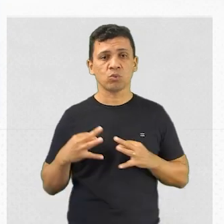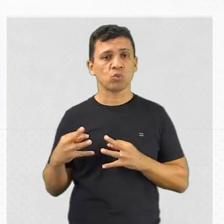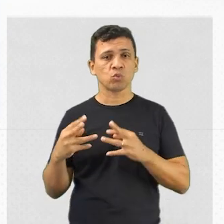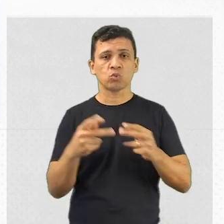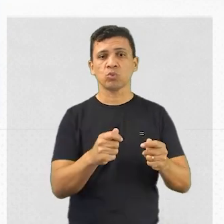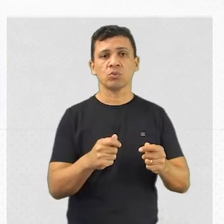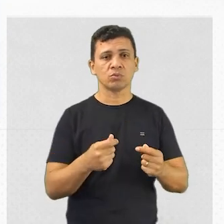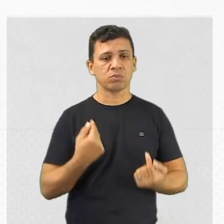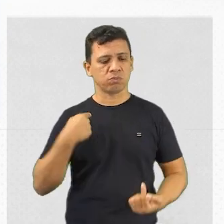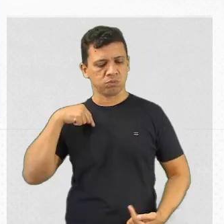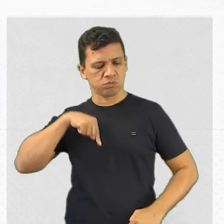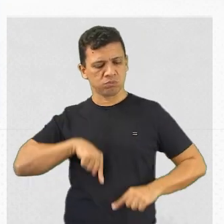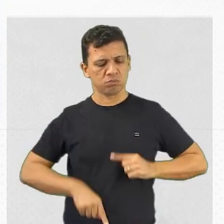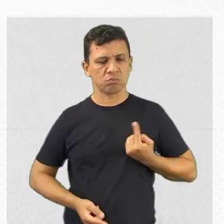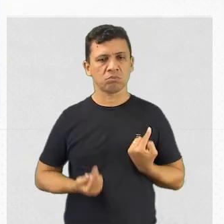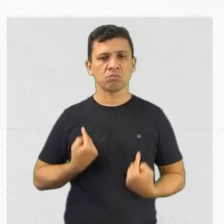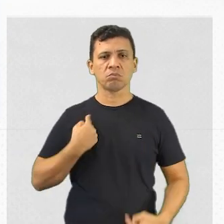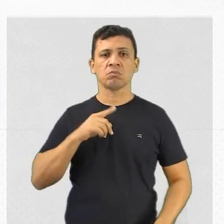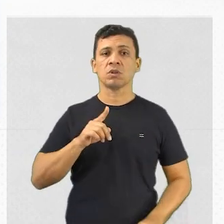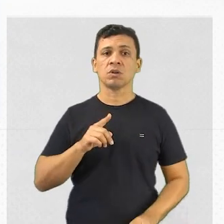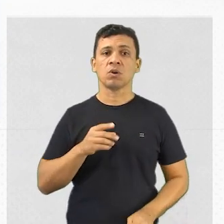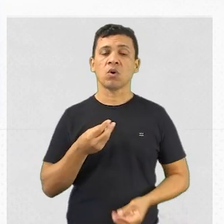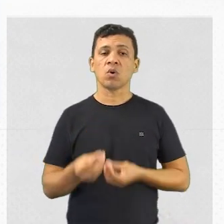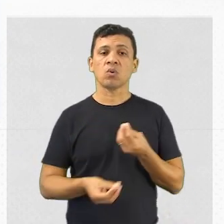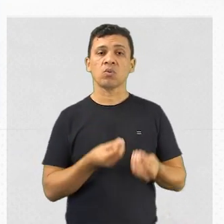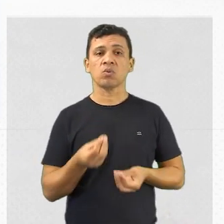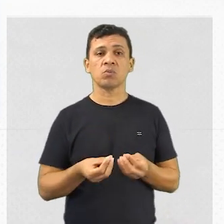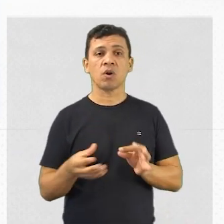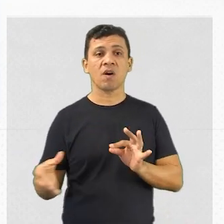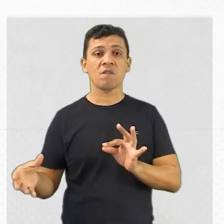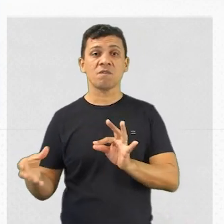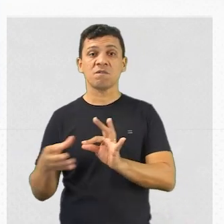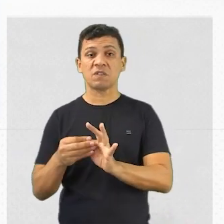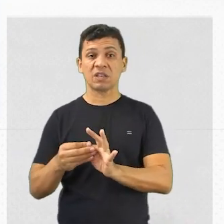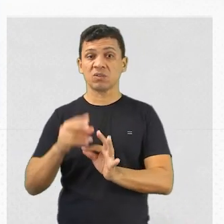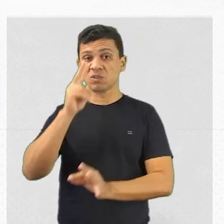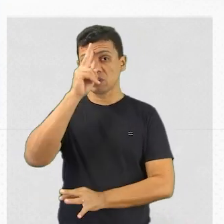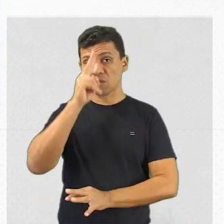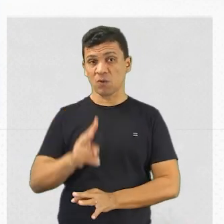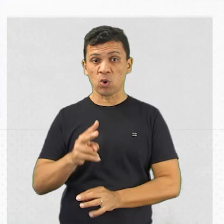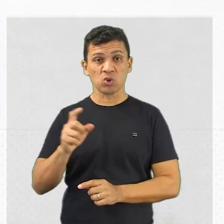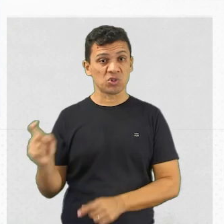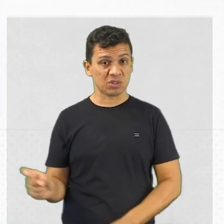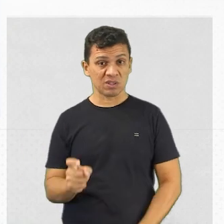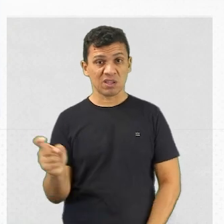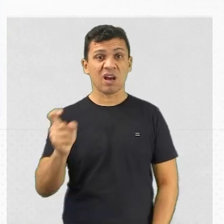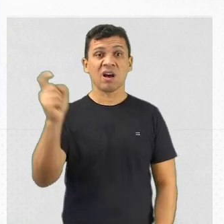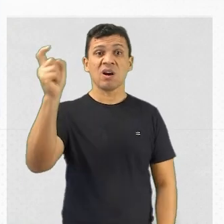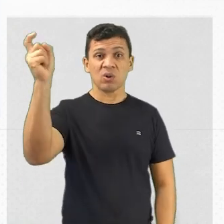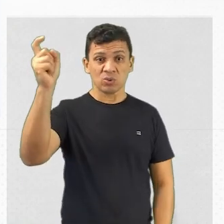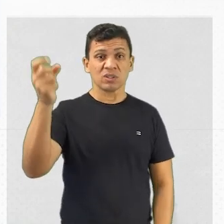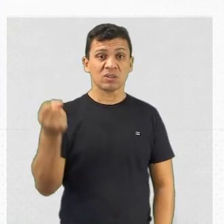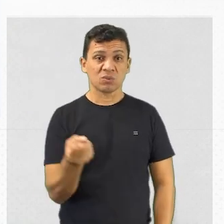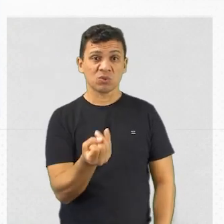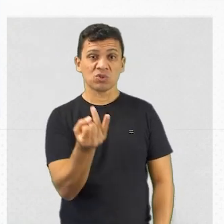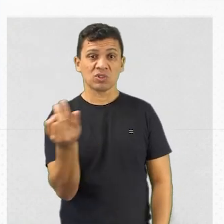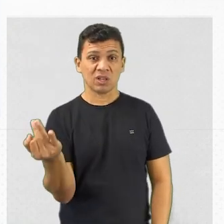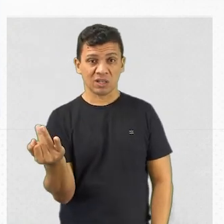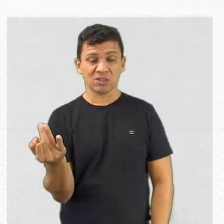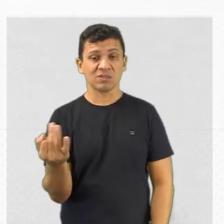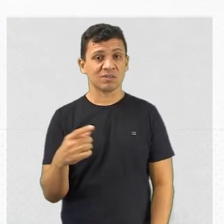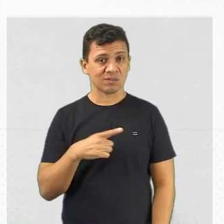nosso organismo. E aí, dependendo do nível, né, que esse vírus está, né, se está uma alta quantidade, uma